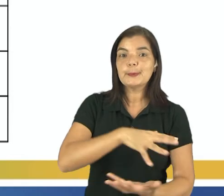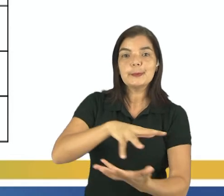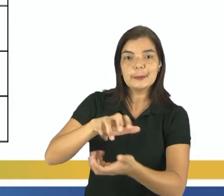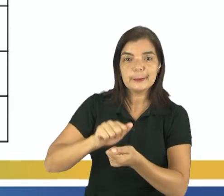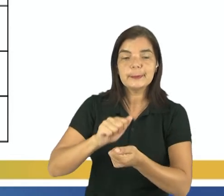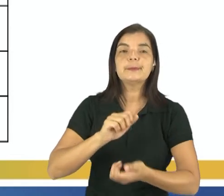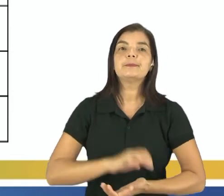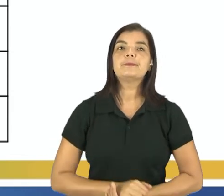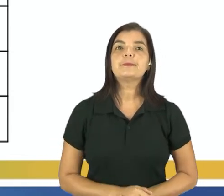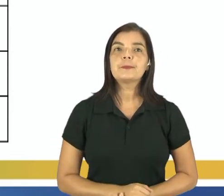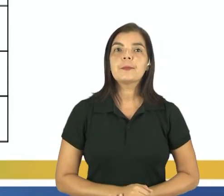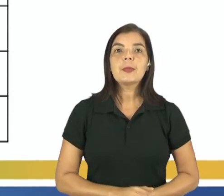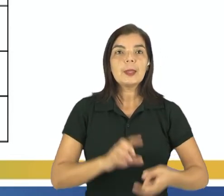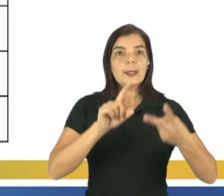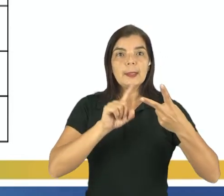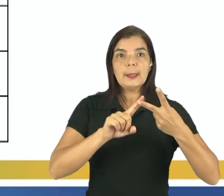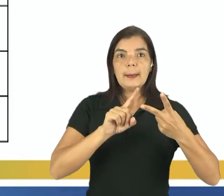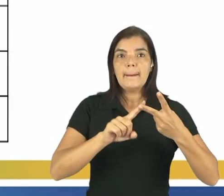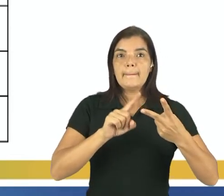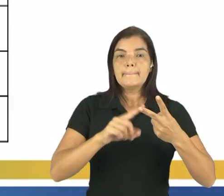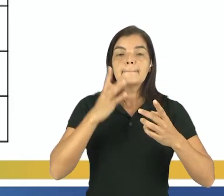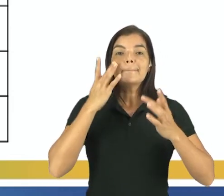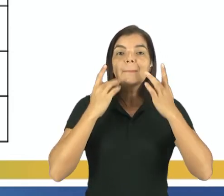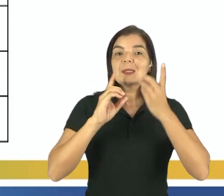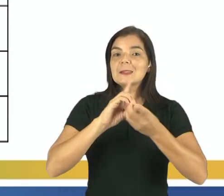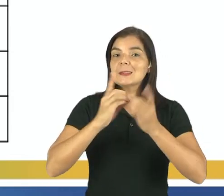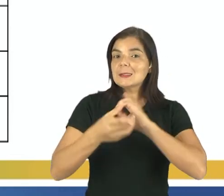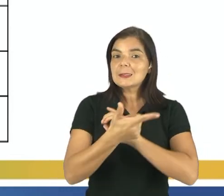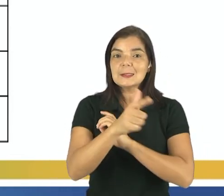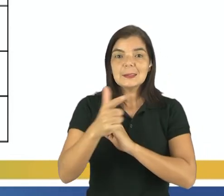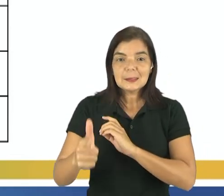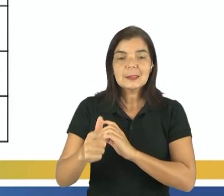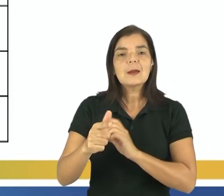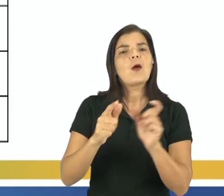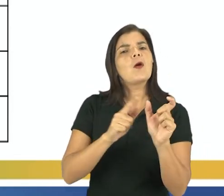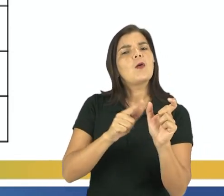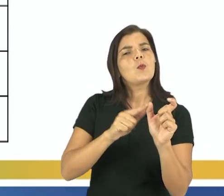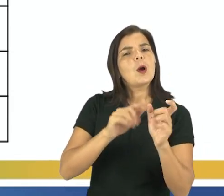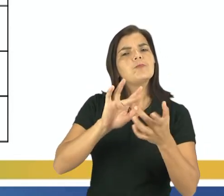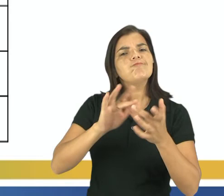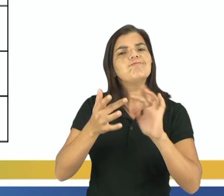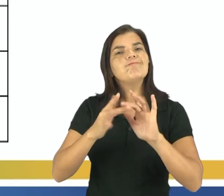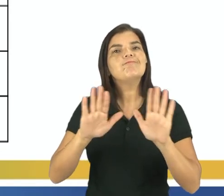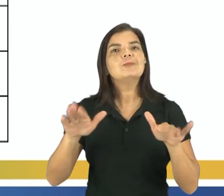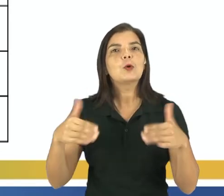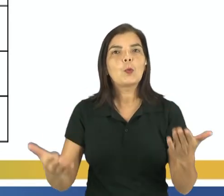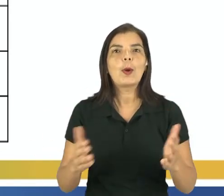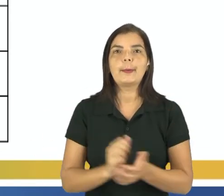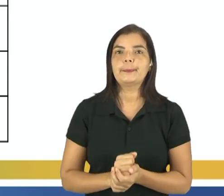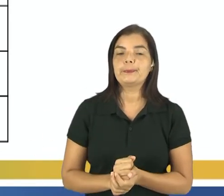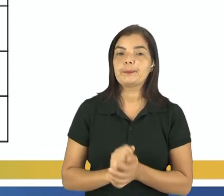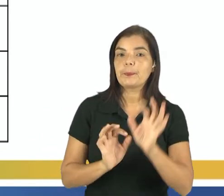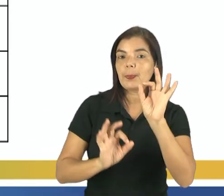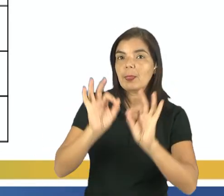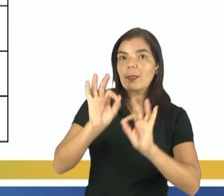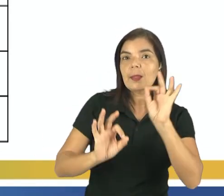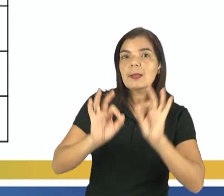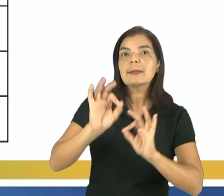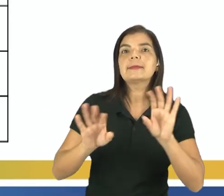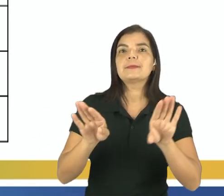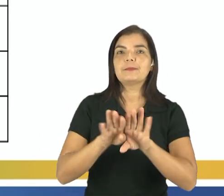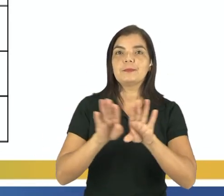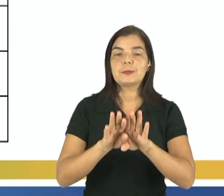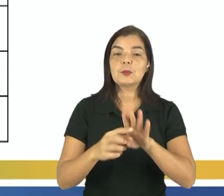tá? No segundo, nós temos peças sem diálogos. Que palavras vão se associar a ela? Nós temos a